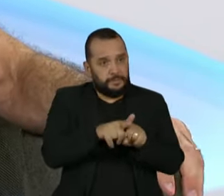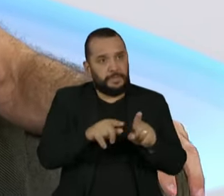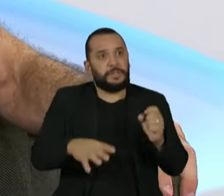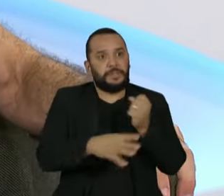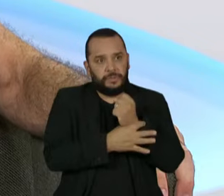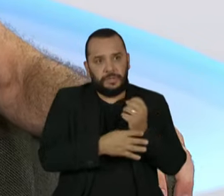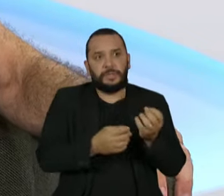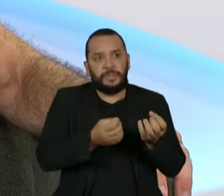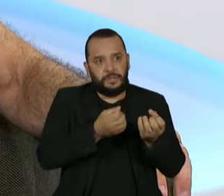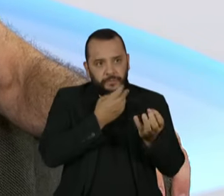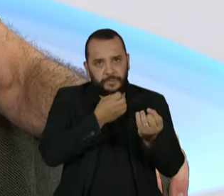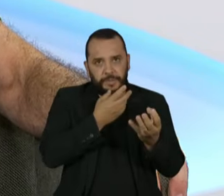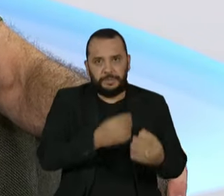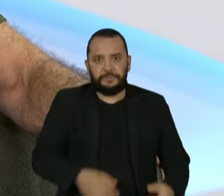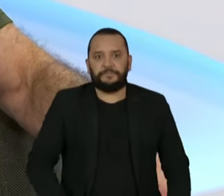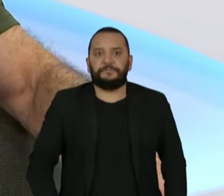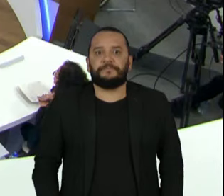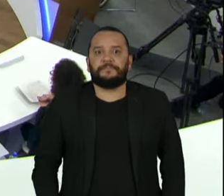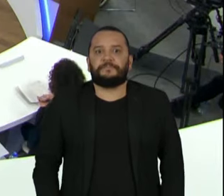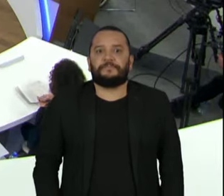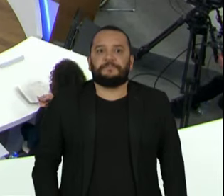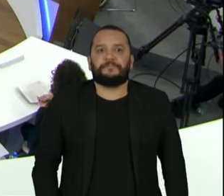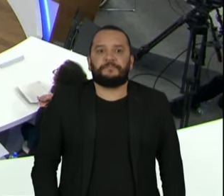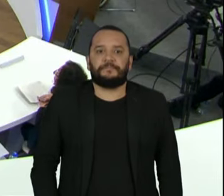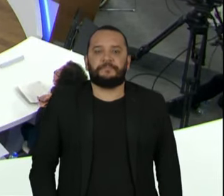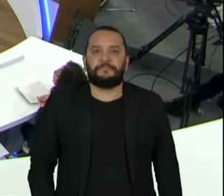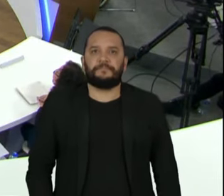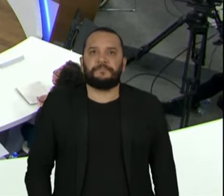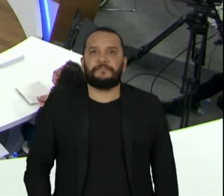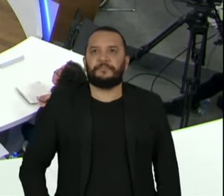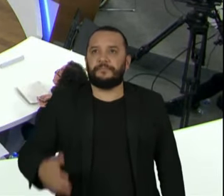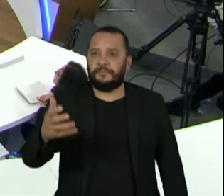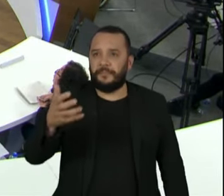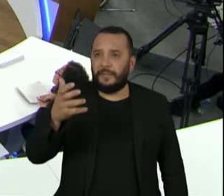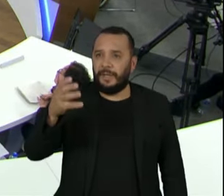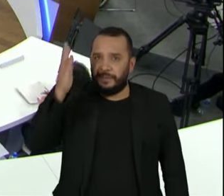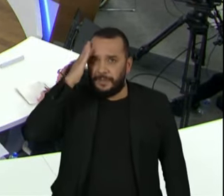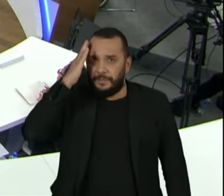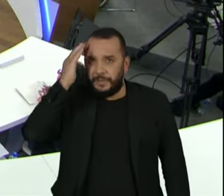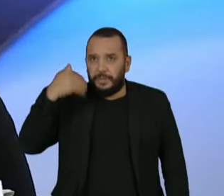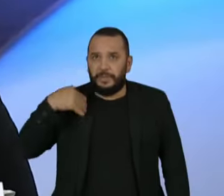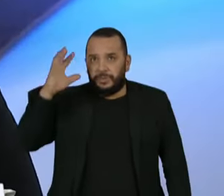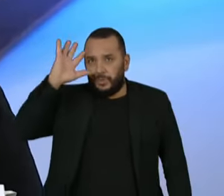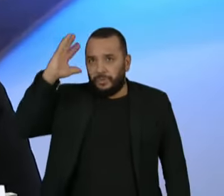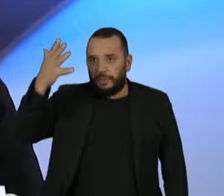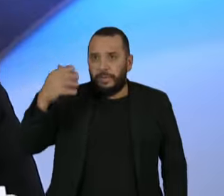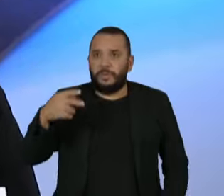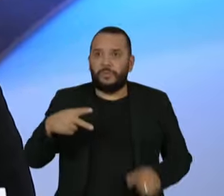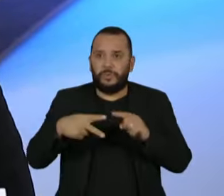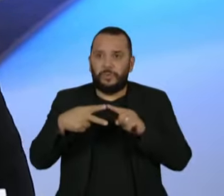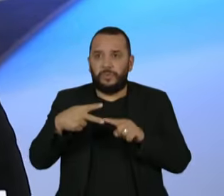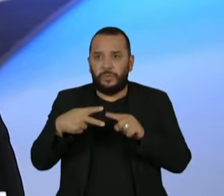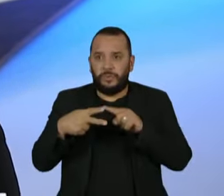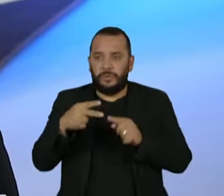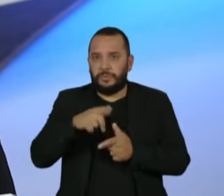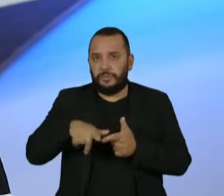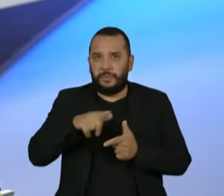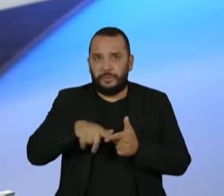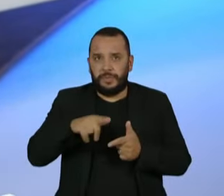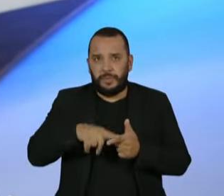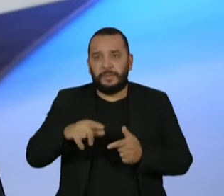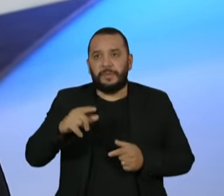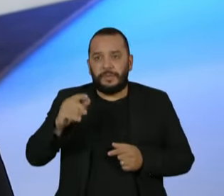vista de segurança de informação Silvio queria falar de soluções para dois problemas que estão tirando sono de